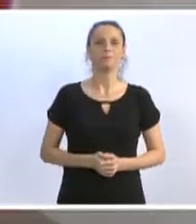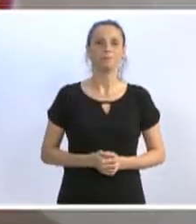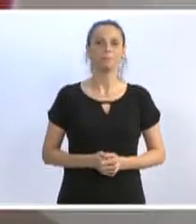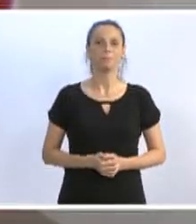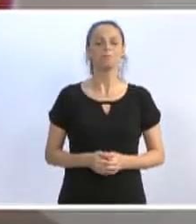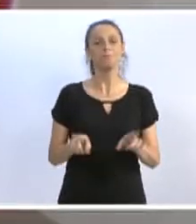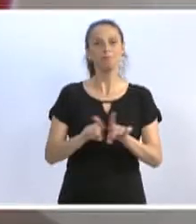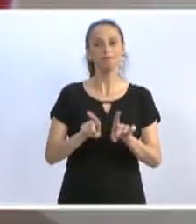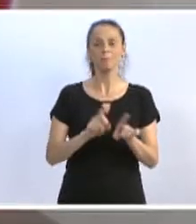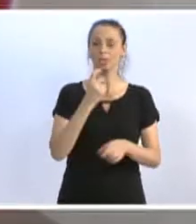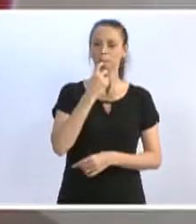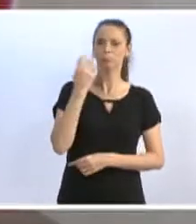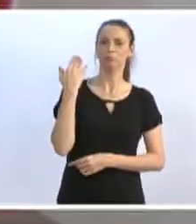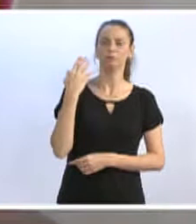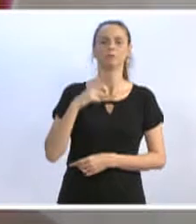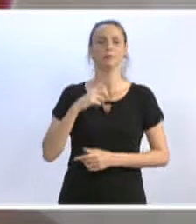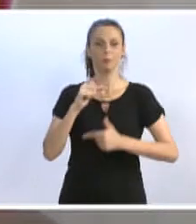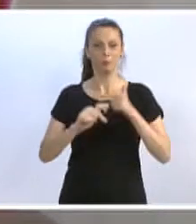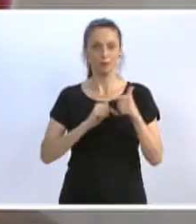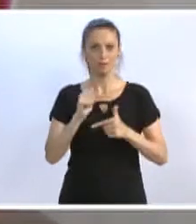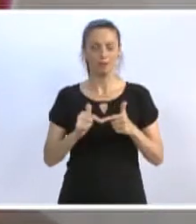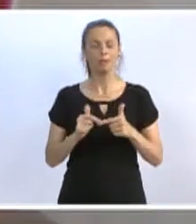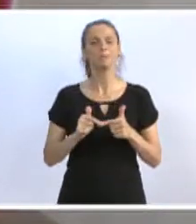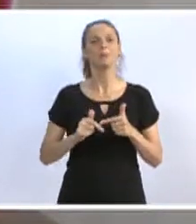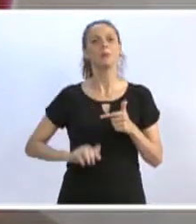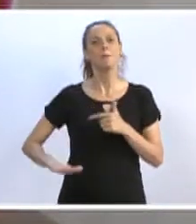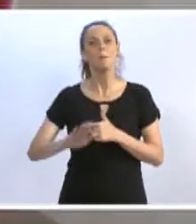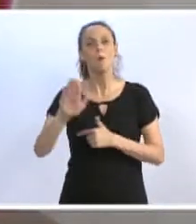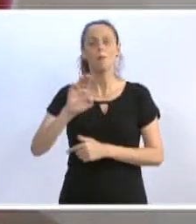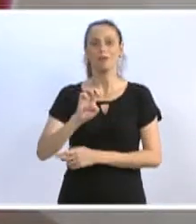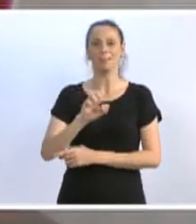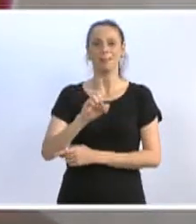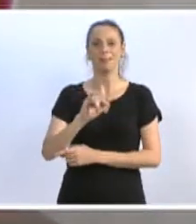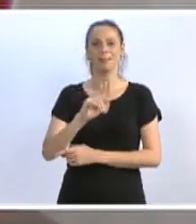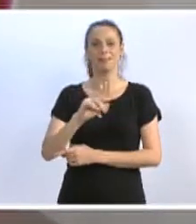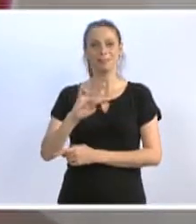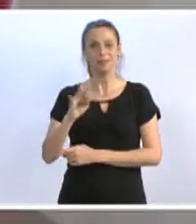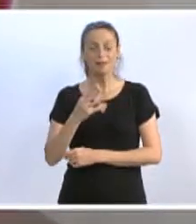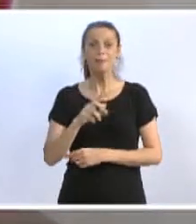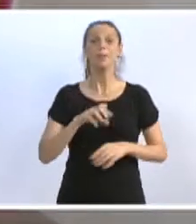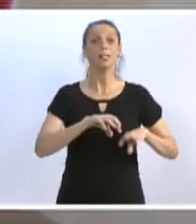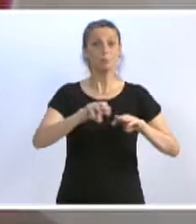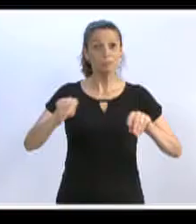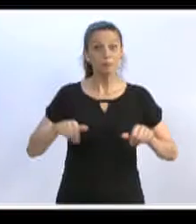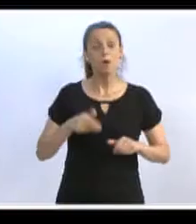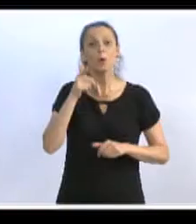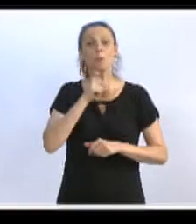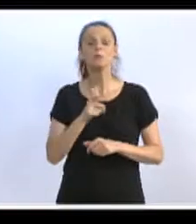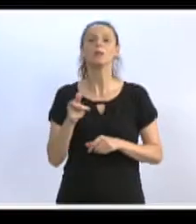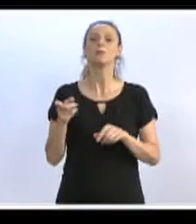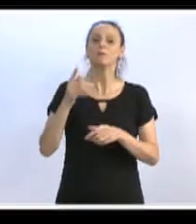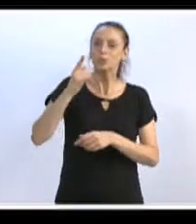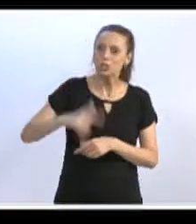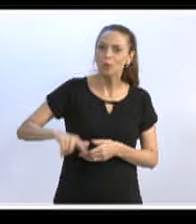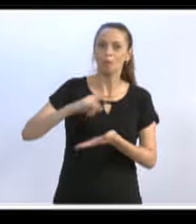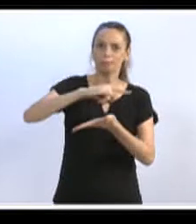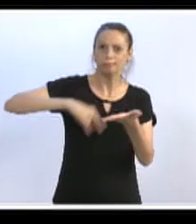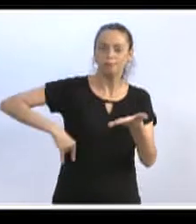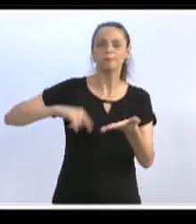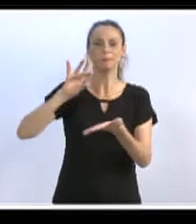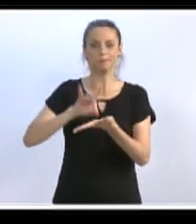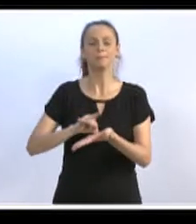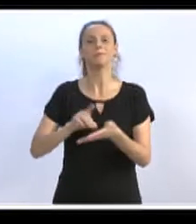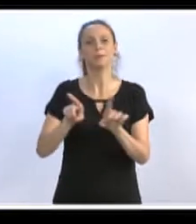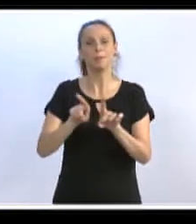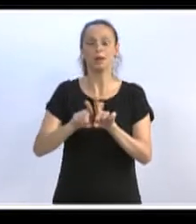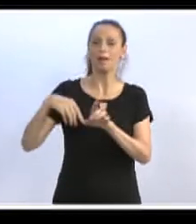recente trabalho que foi feito no loteamento dona edith pela secretaria de regularização fundiária no sentido de cadastrar as famílias objetivando avançar